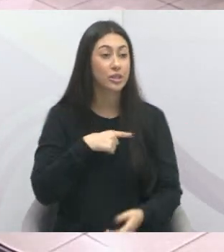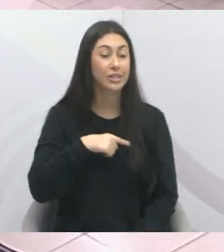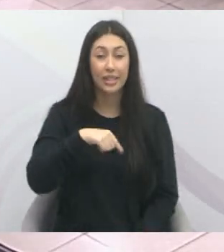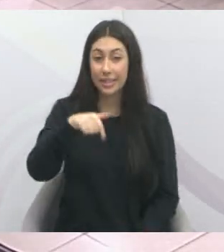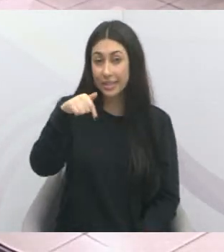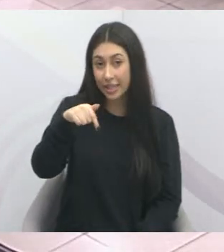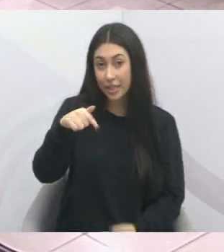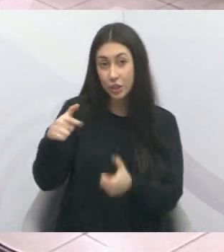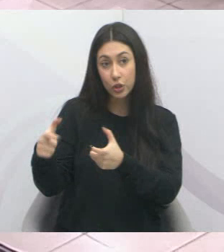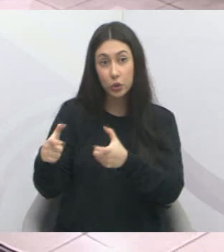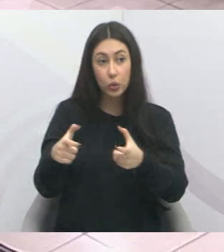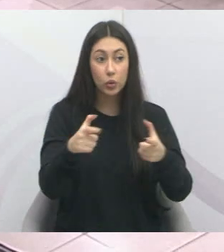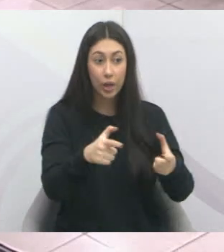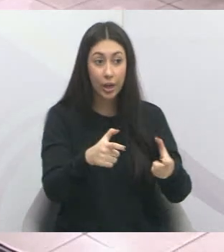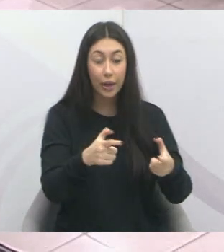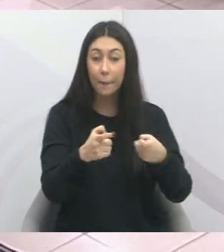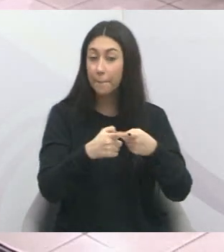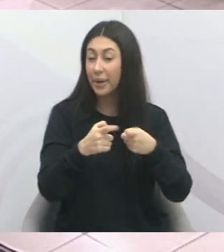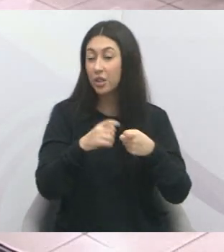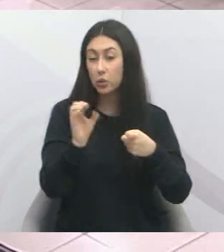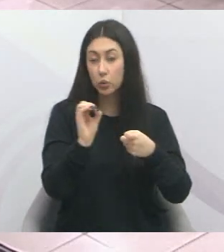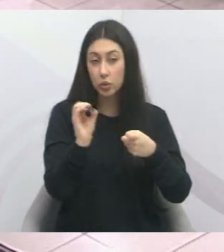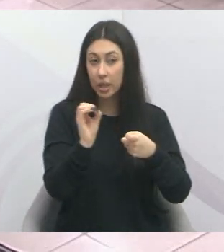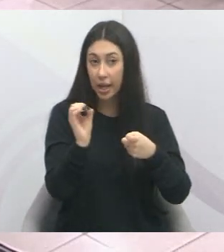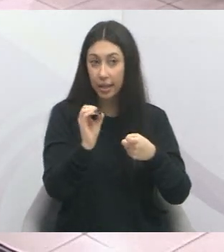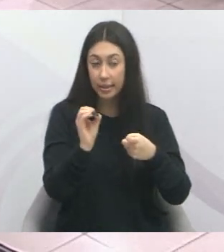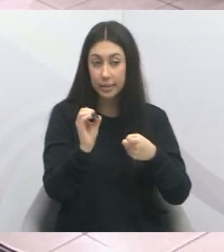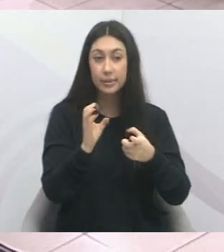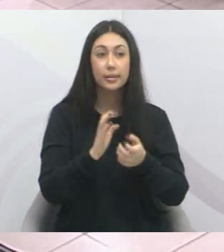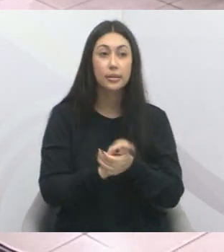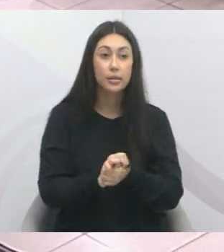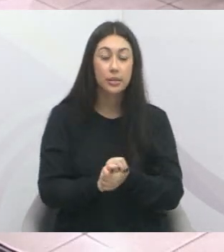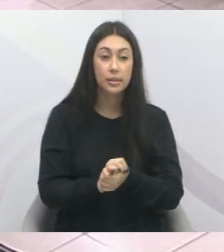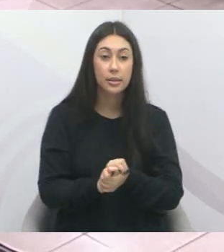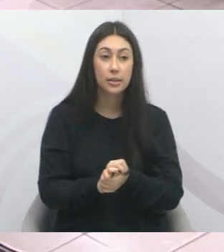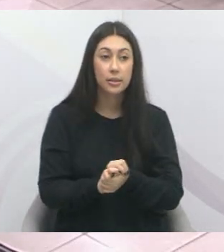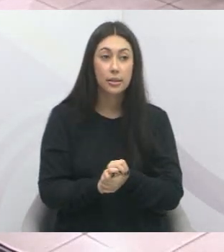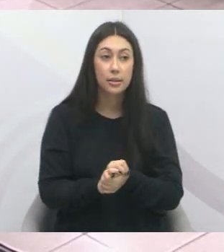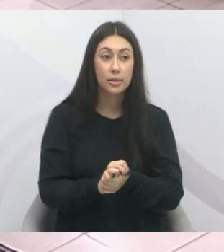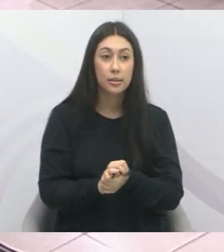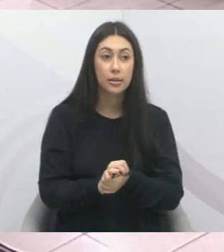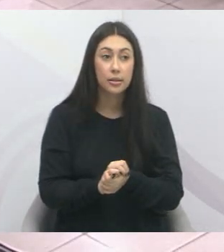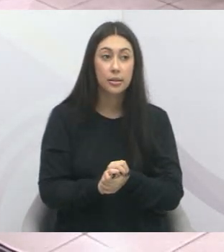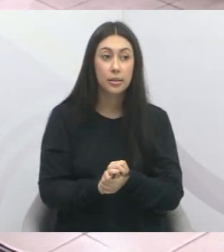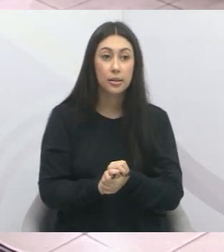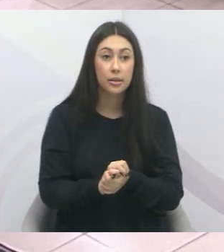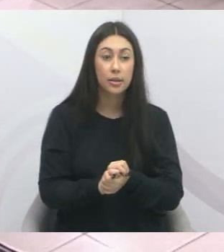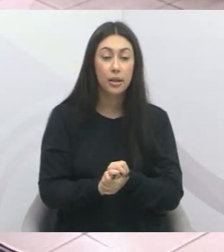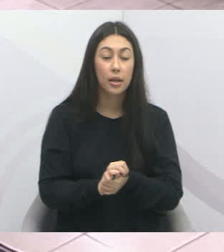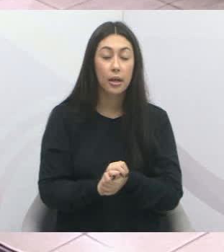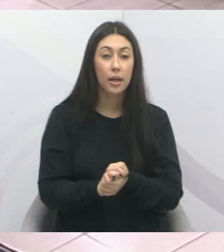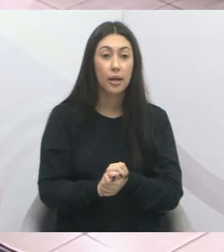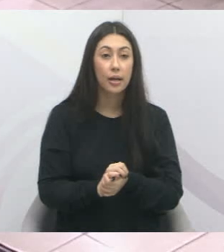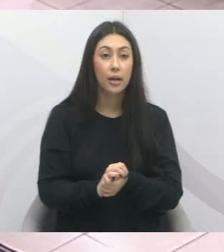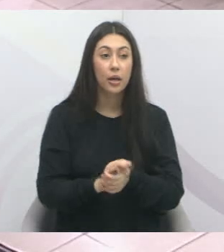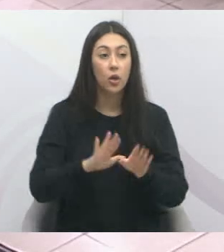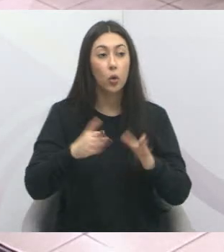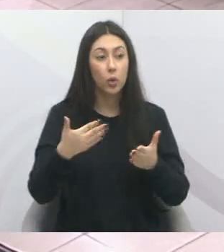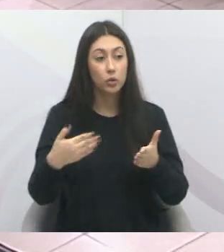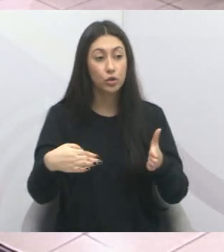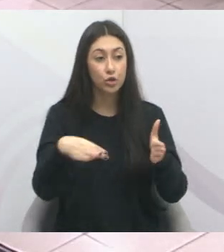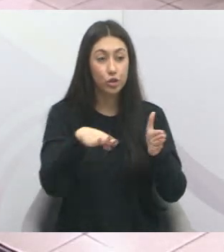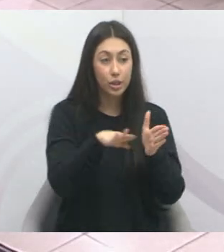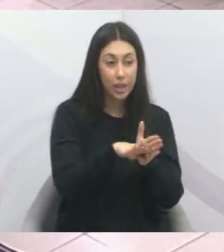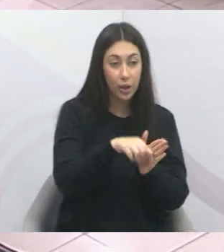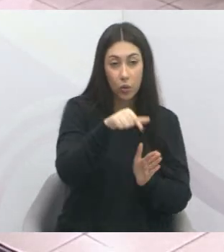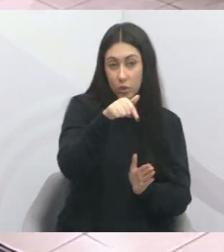unidades básicas de saúde sem médico, sem nenhum médico atuando. E com a chegada desses 7 médicos do